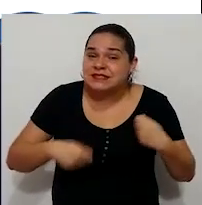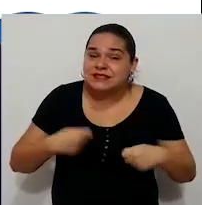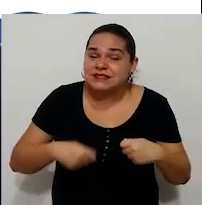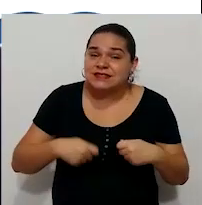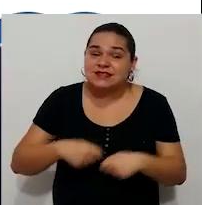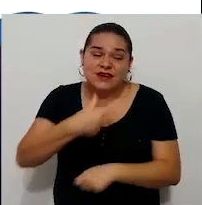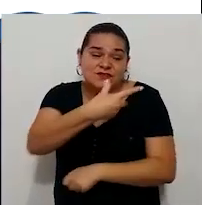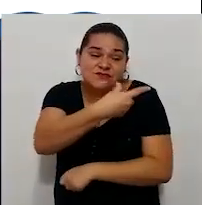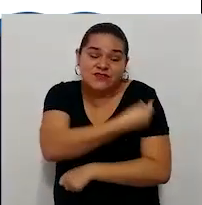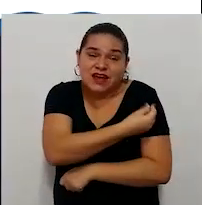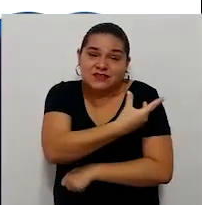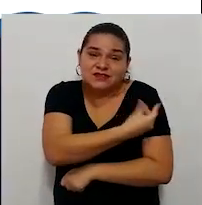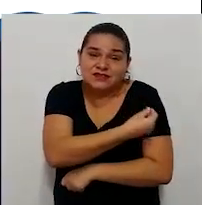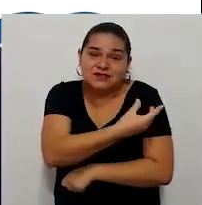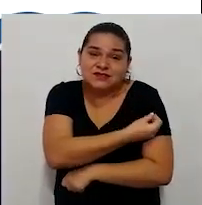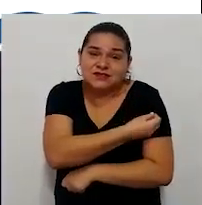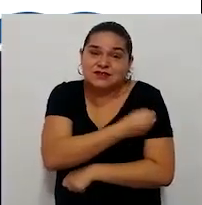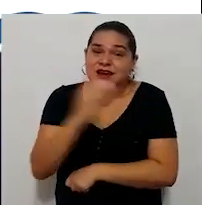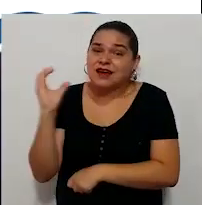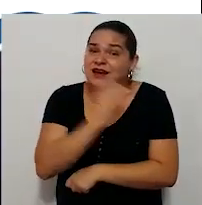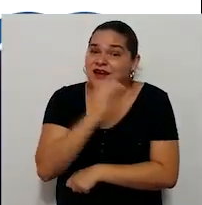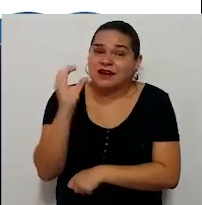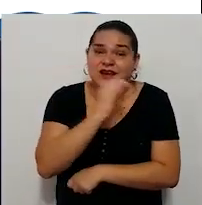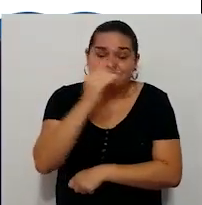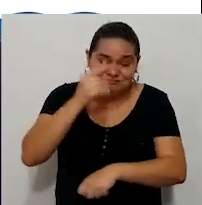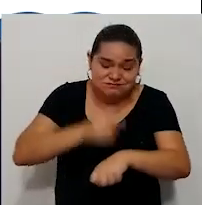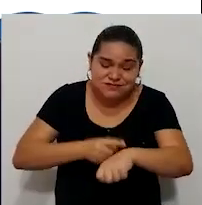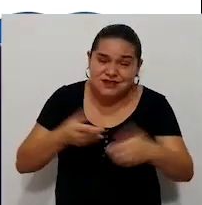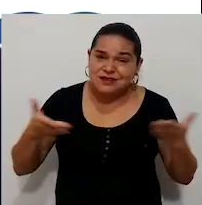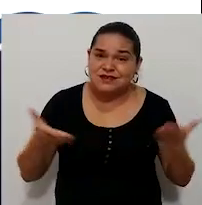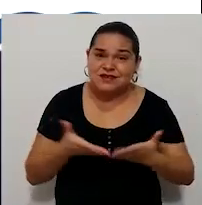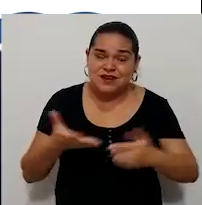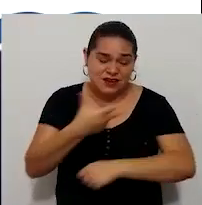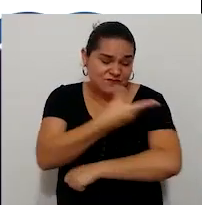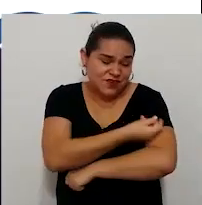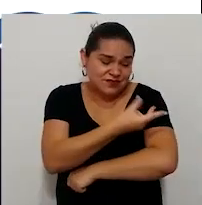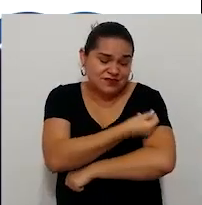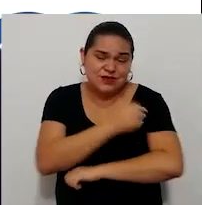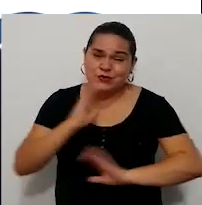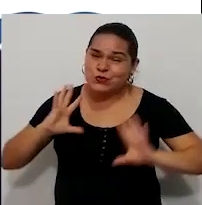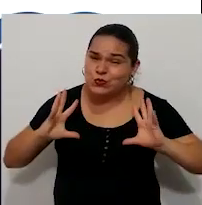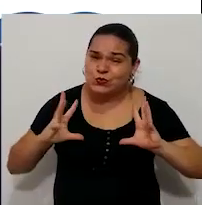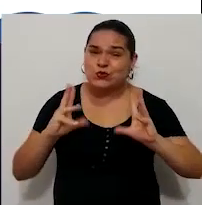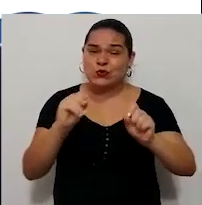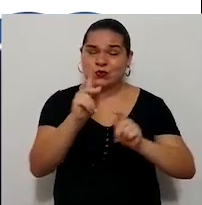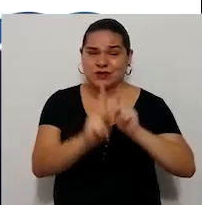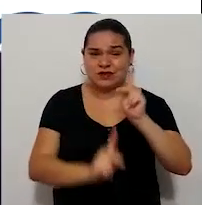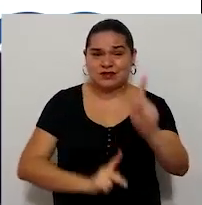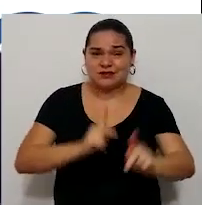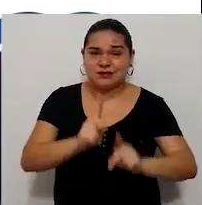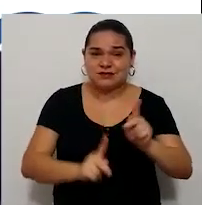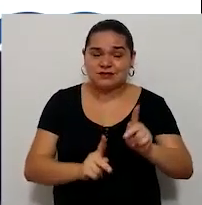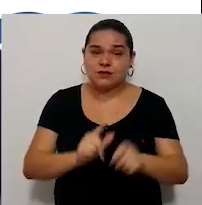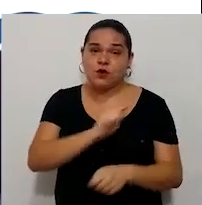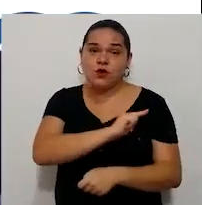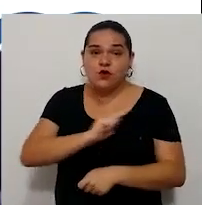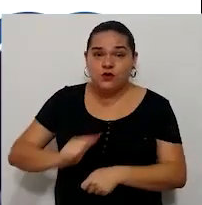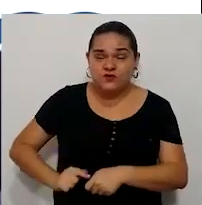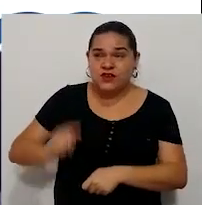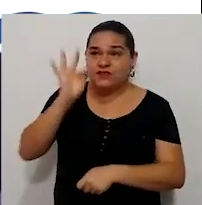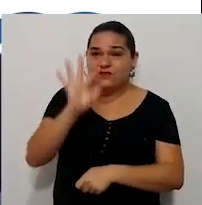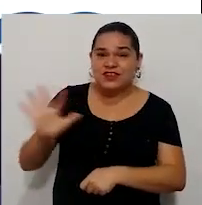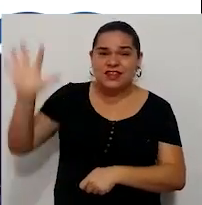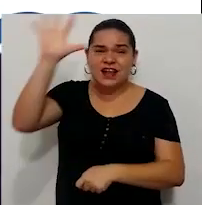buscarmos vacina imediatamente, vacinar a população. O governo federal tem